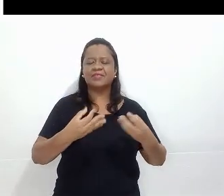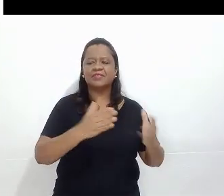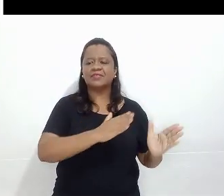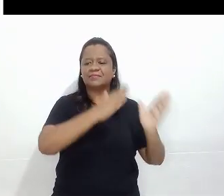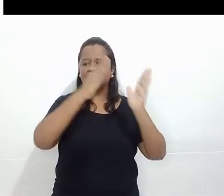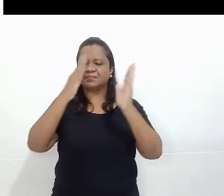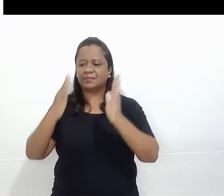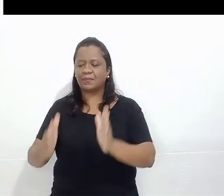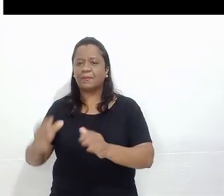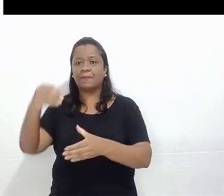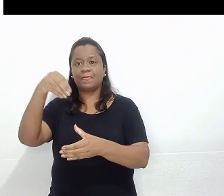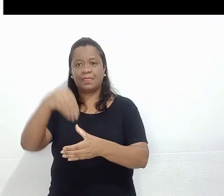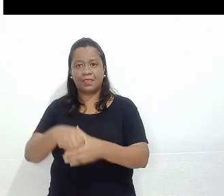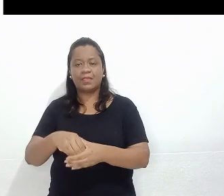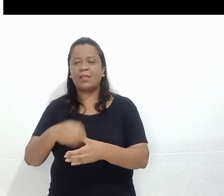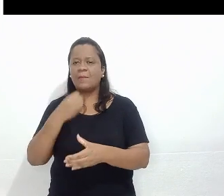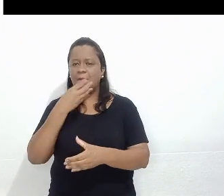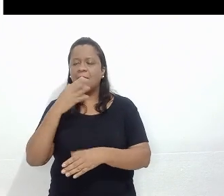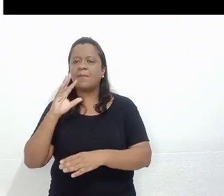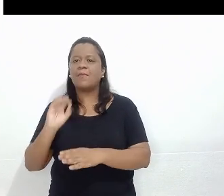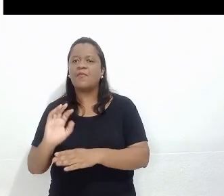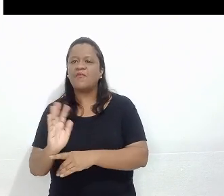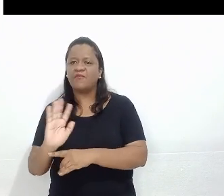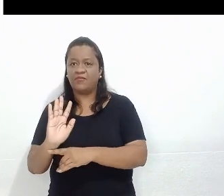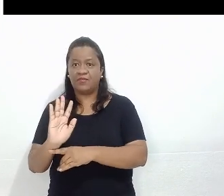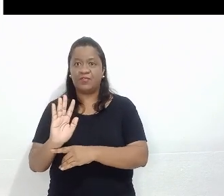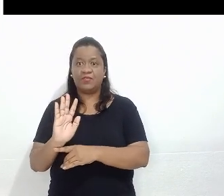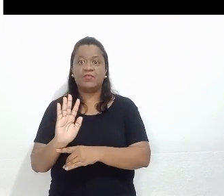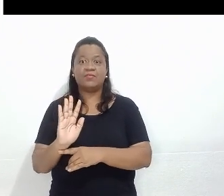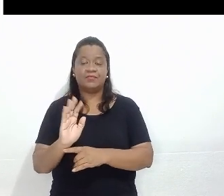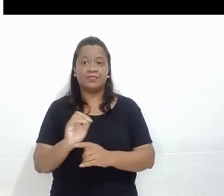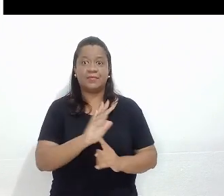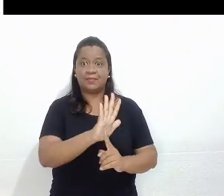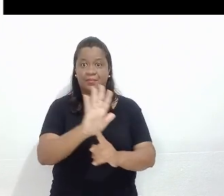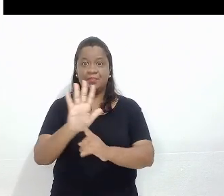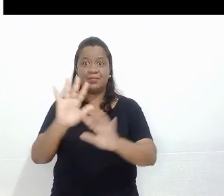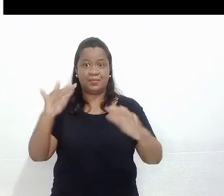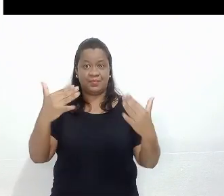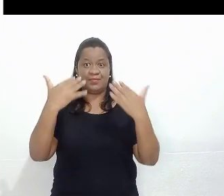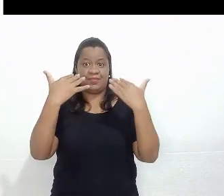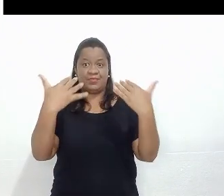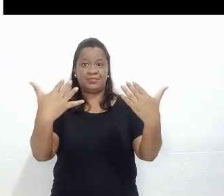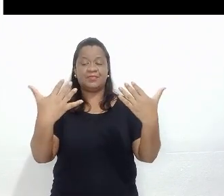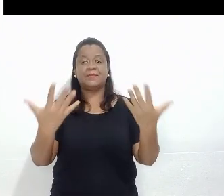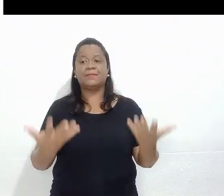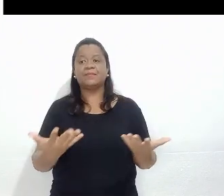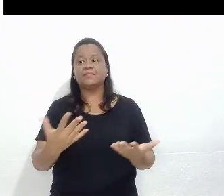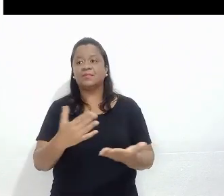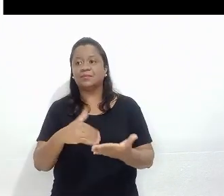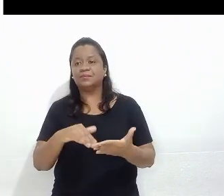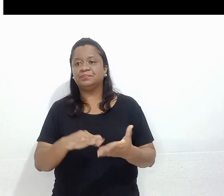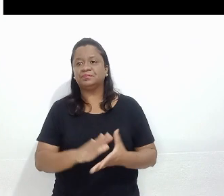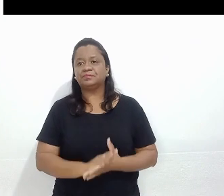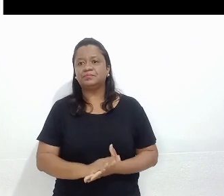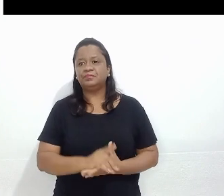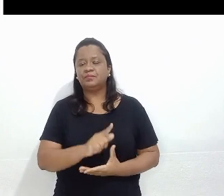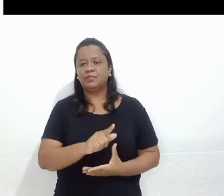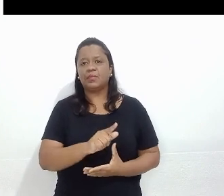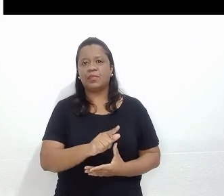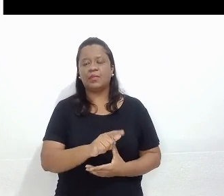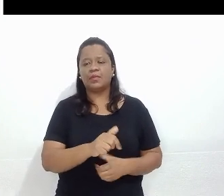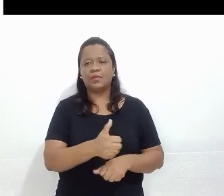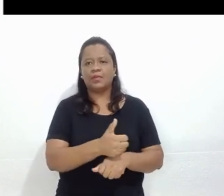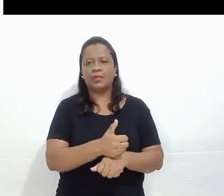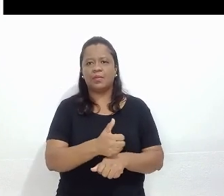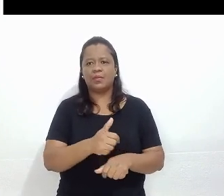resultado, vai ter um bom filme para mostrar, né? Vai ter tudo isso. Aqui, nessas funções aqui, né, de todo mundo, vamos